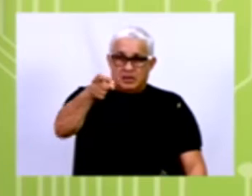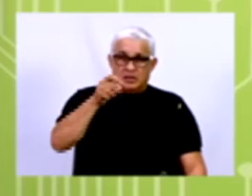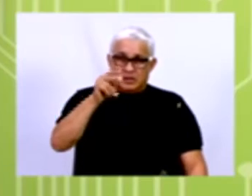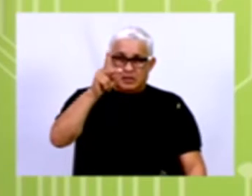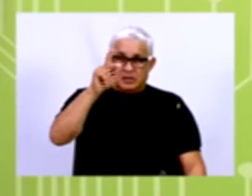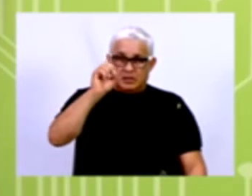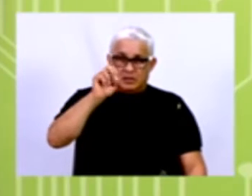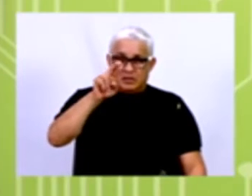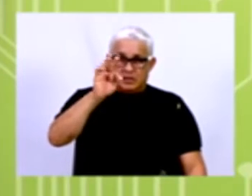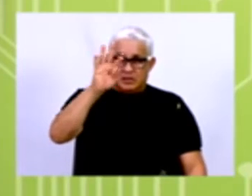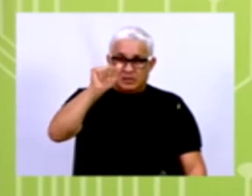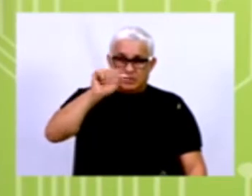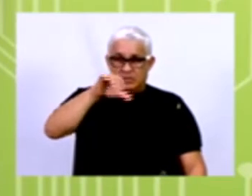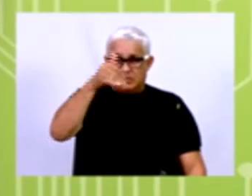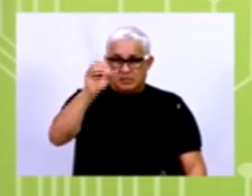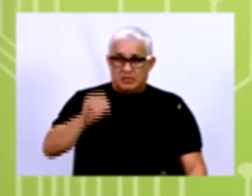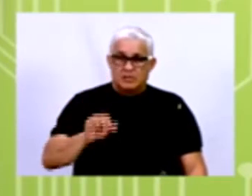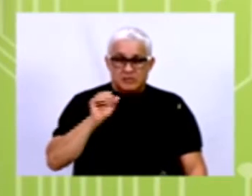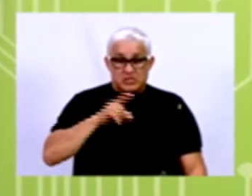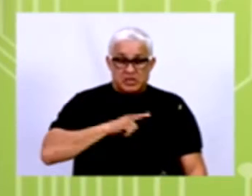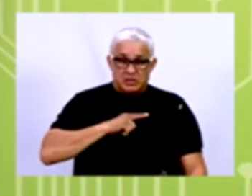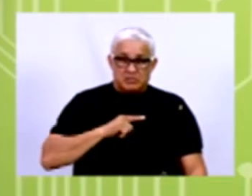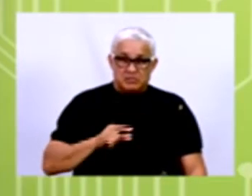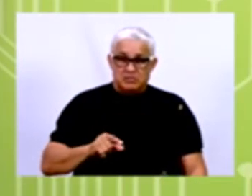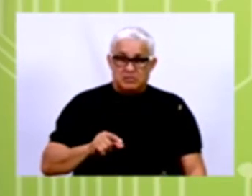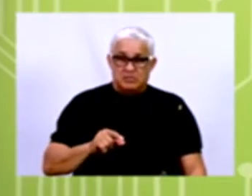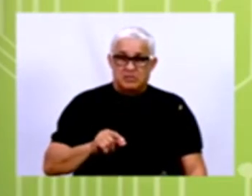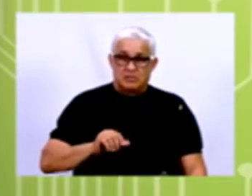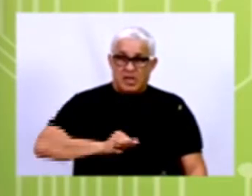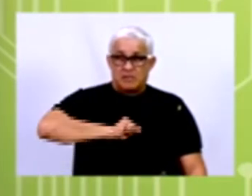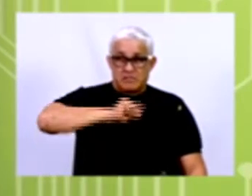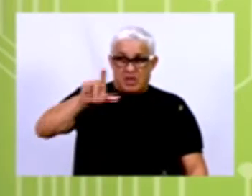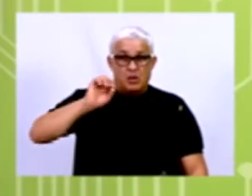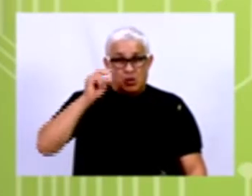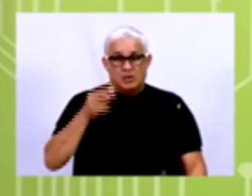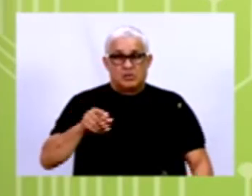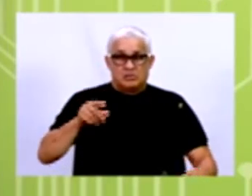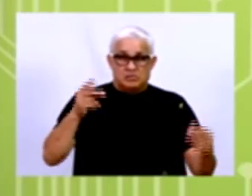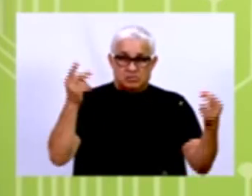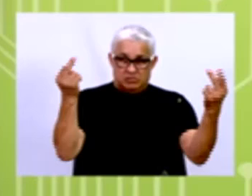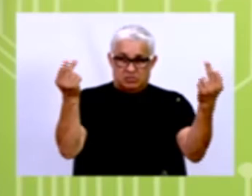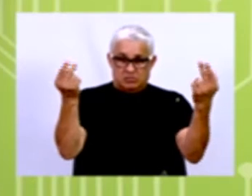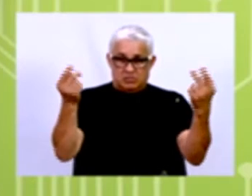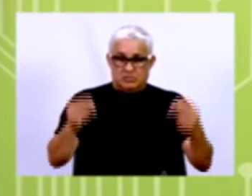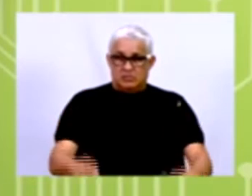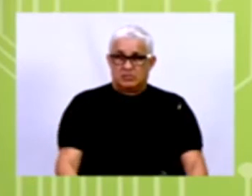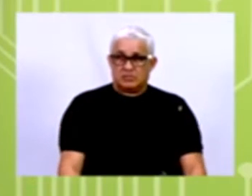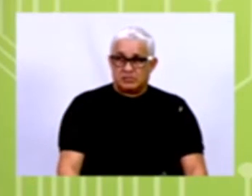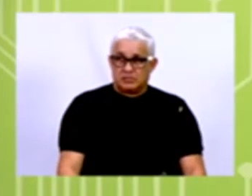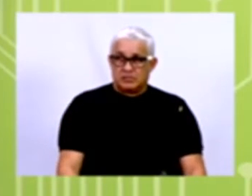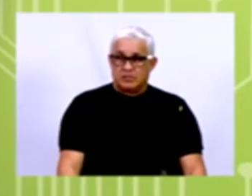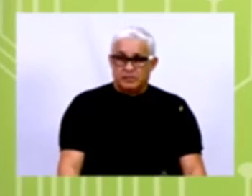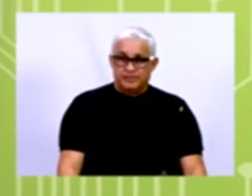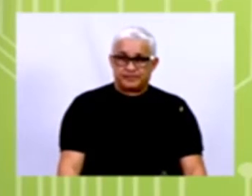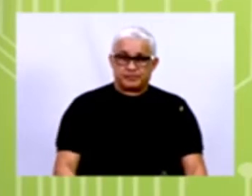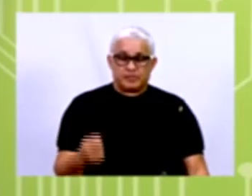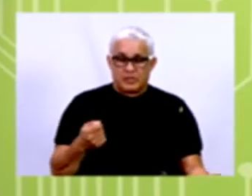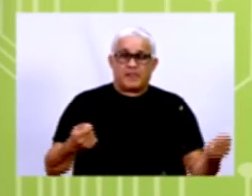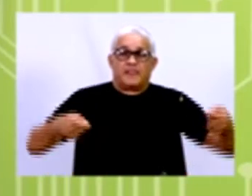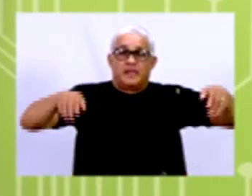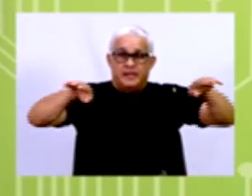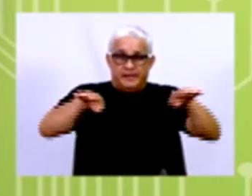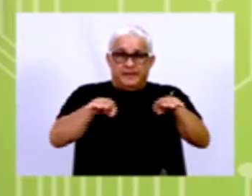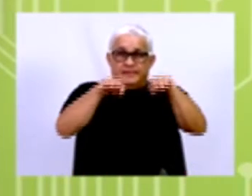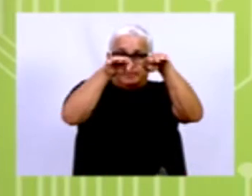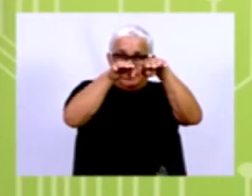importa, ele tem que exportar em quantidade igual ou maior. Então, as injeções econômicas têm a função de restabelecer o